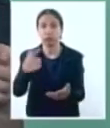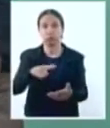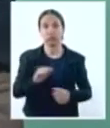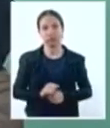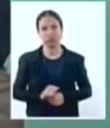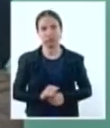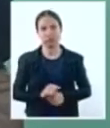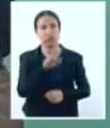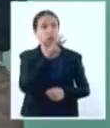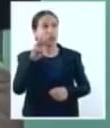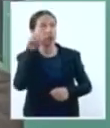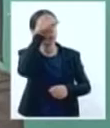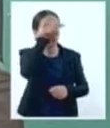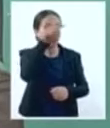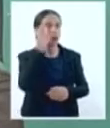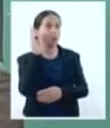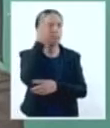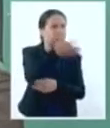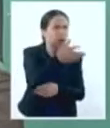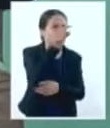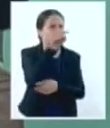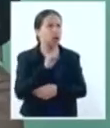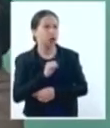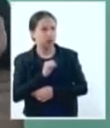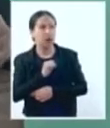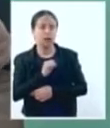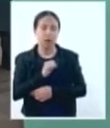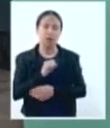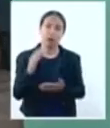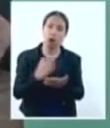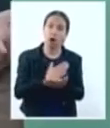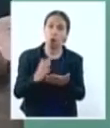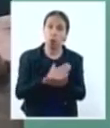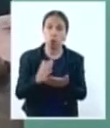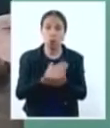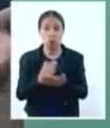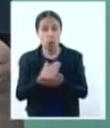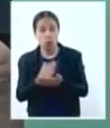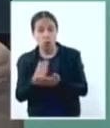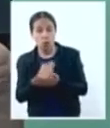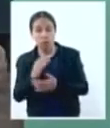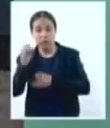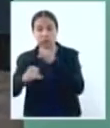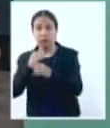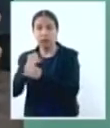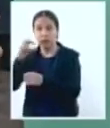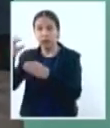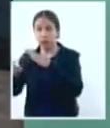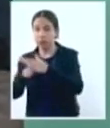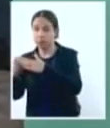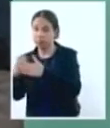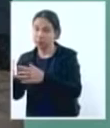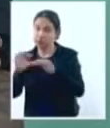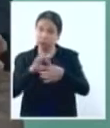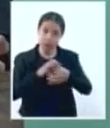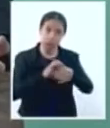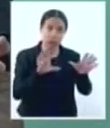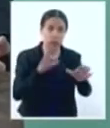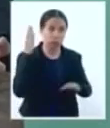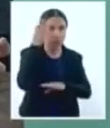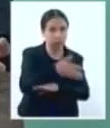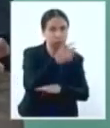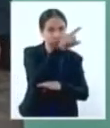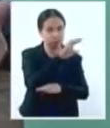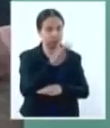prefeitura, por ser .gov, né? Isso, algumas verdade. Operadoras disponibilizam. E aí a gente explicou isso para os demais vereadores, evidentemente que havia um contexto